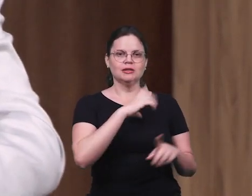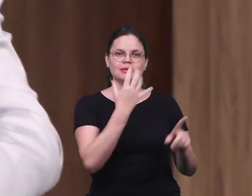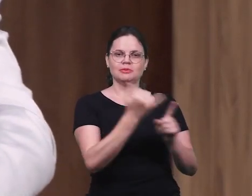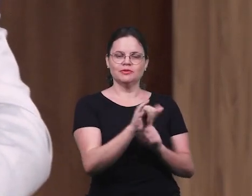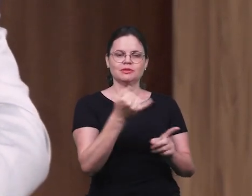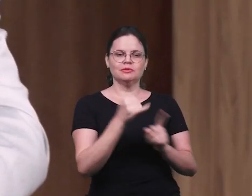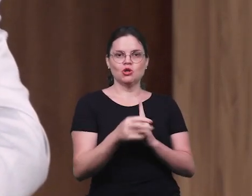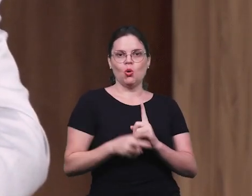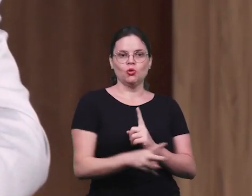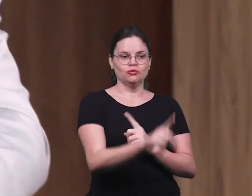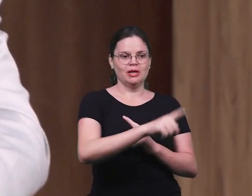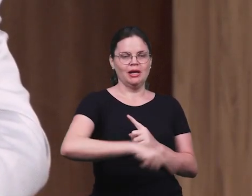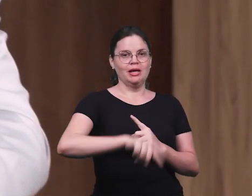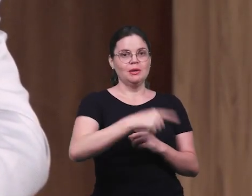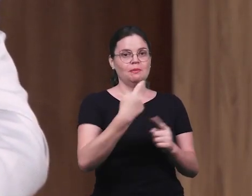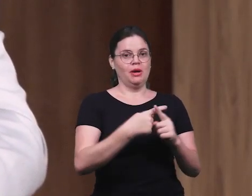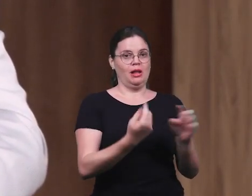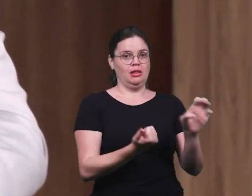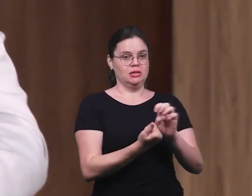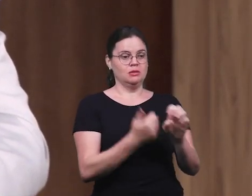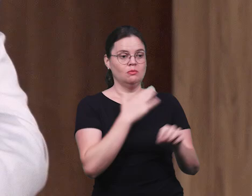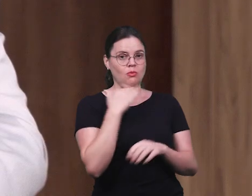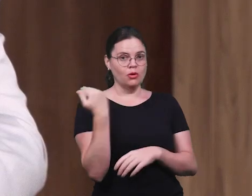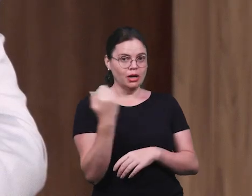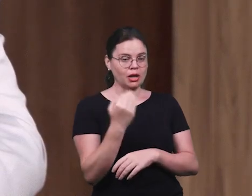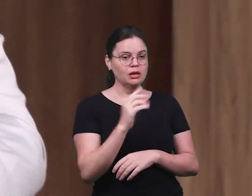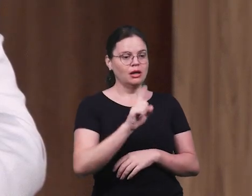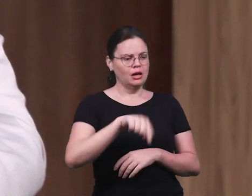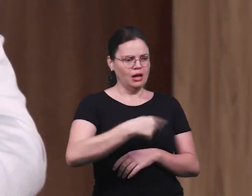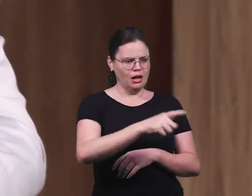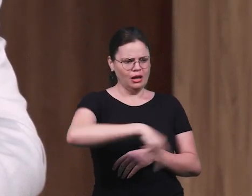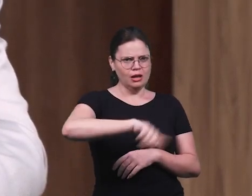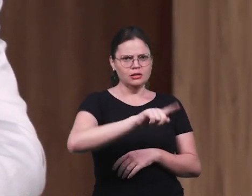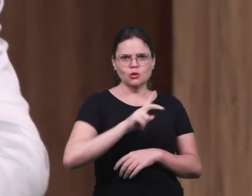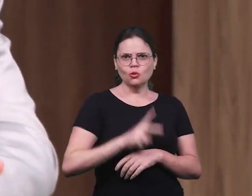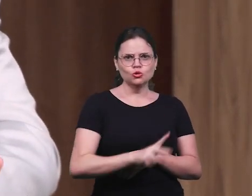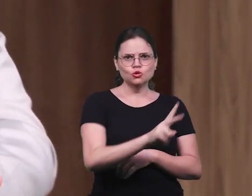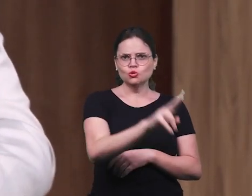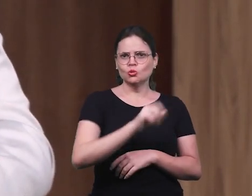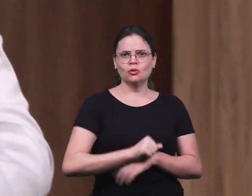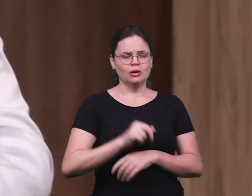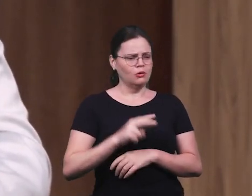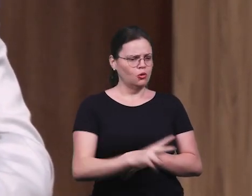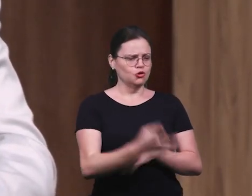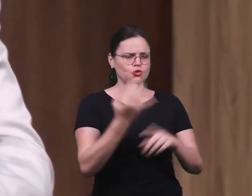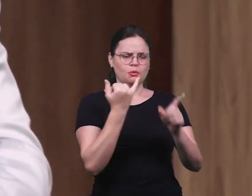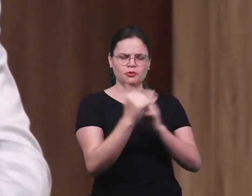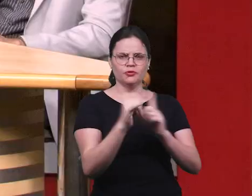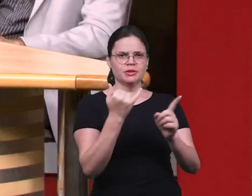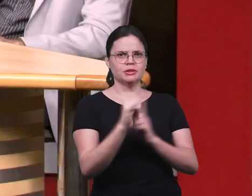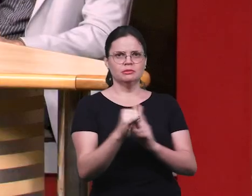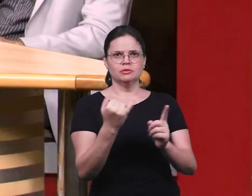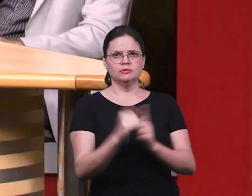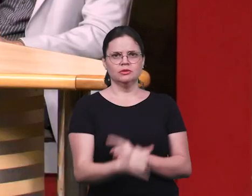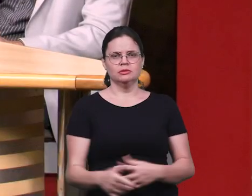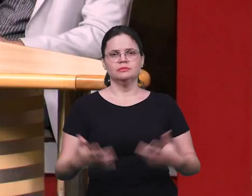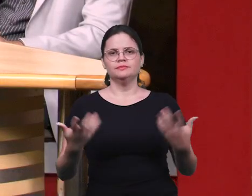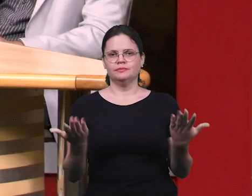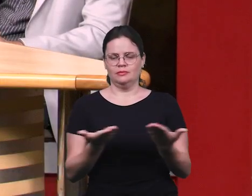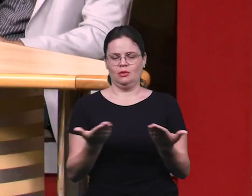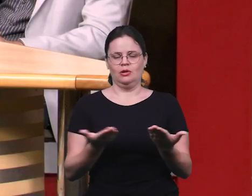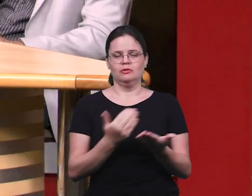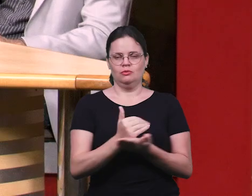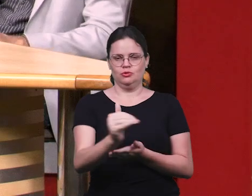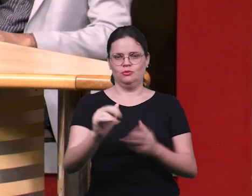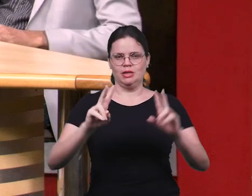que quando Eliseu morresse, continuar profetizando, a obra ia continuar. Então, vamos abrir inicialmente nesse ponto.